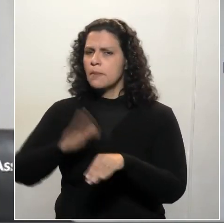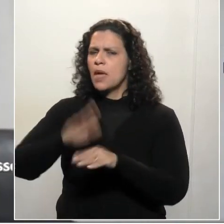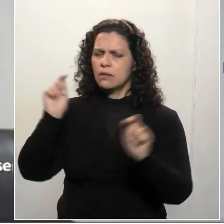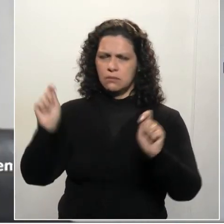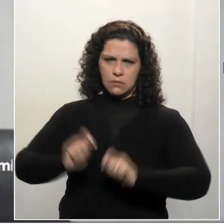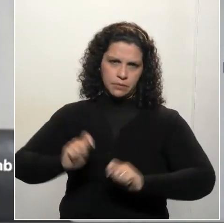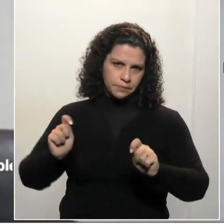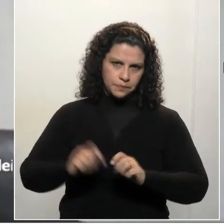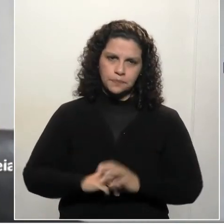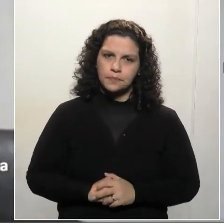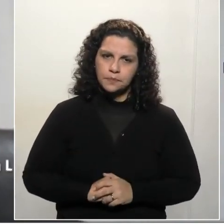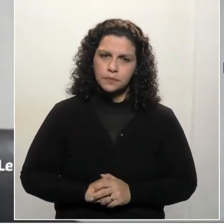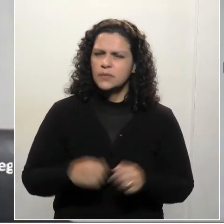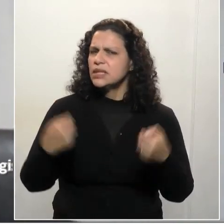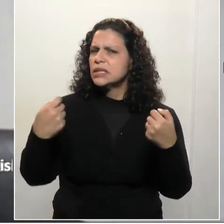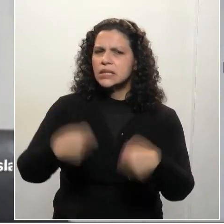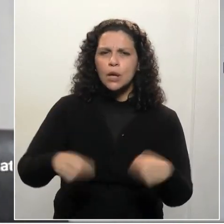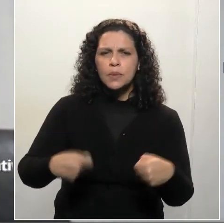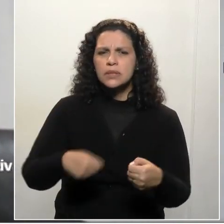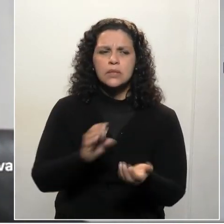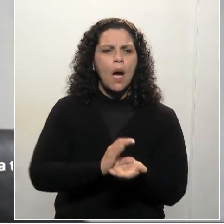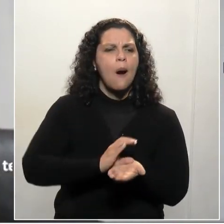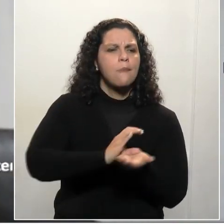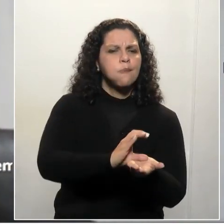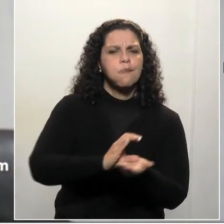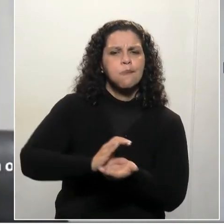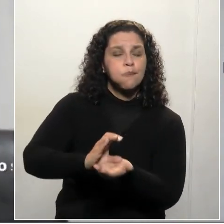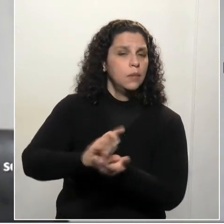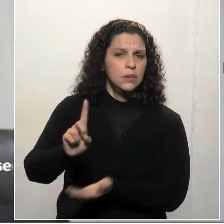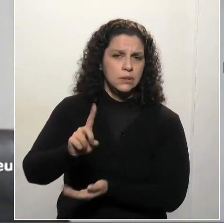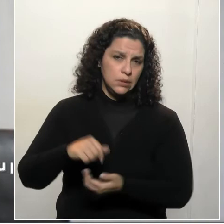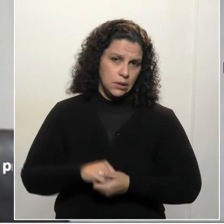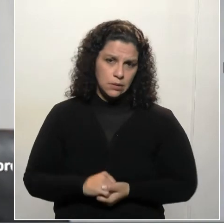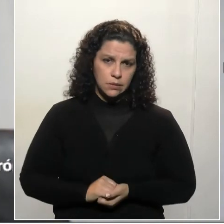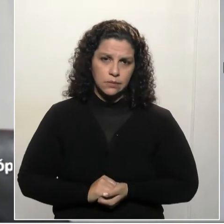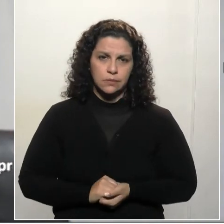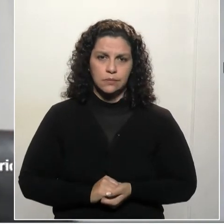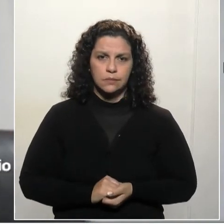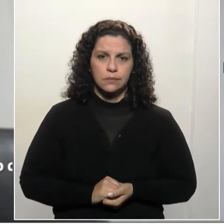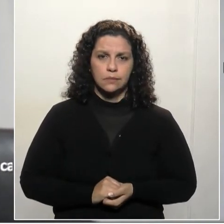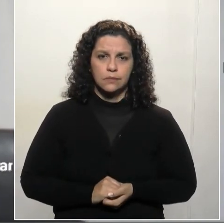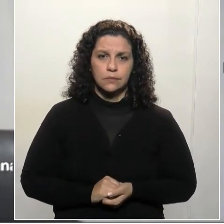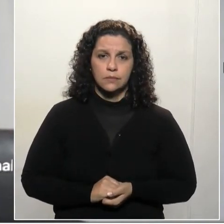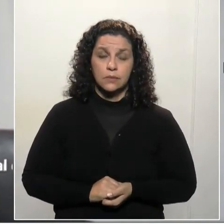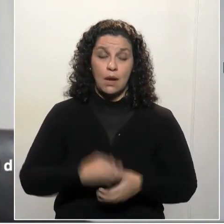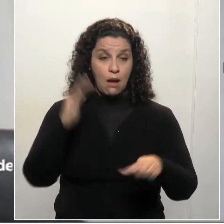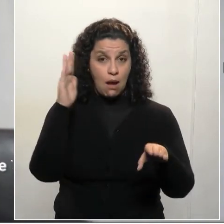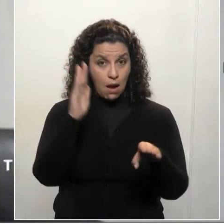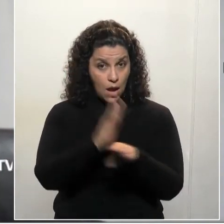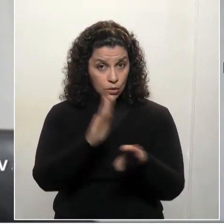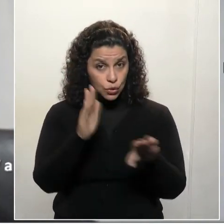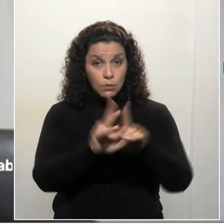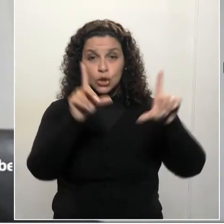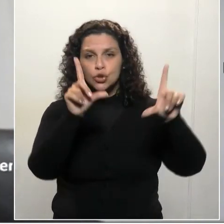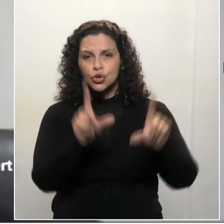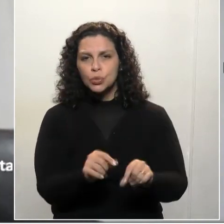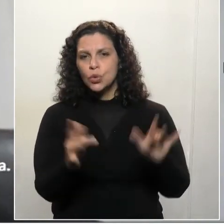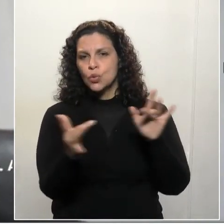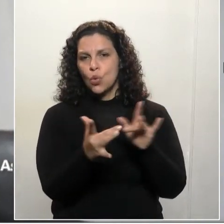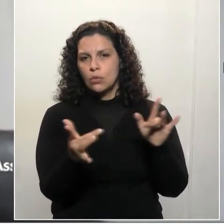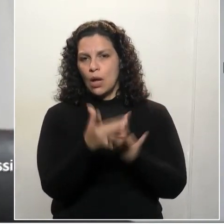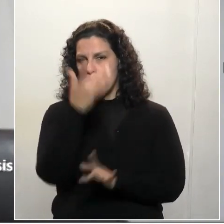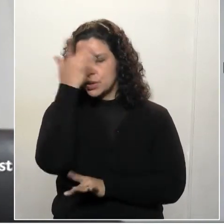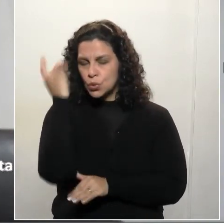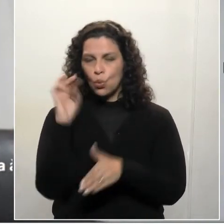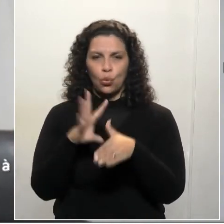fazer e não precisa nem pôr dinheiro em algumas medidas. Isso contribui para reduzir o contágio,